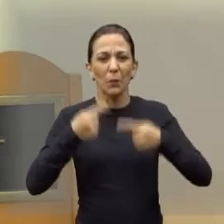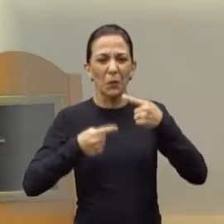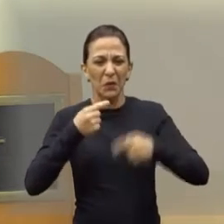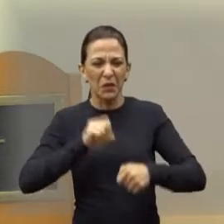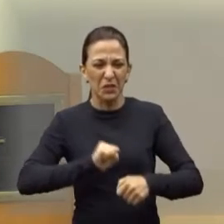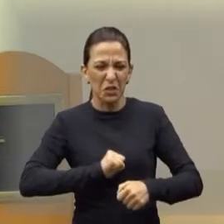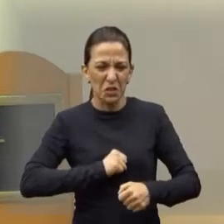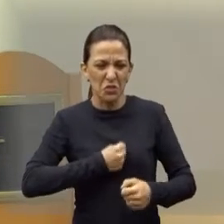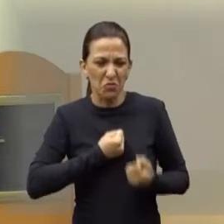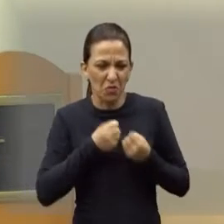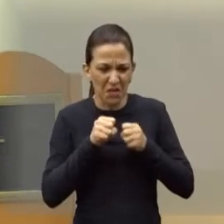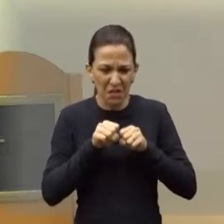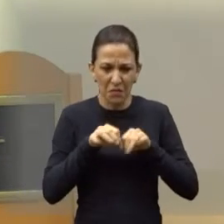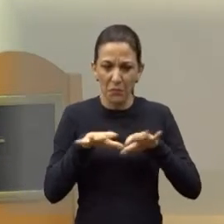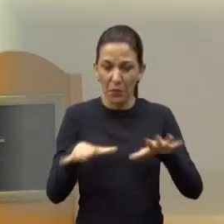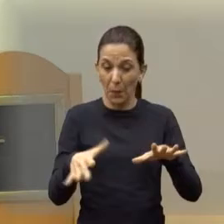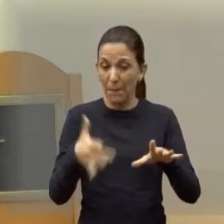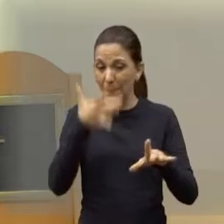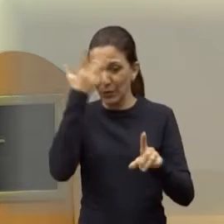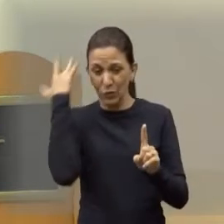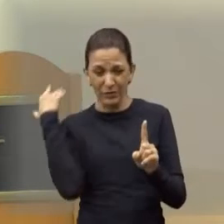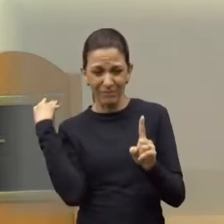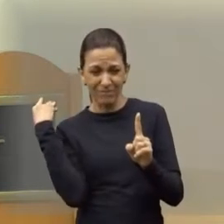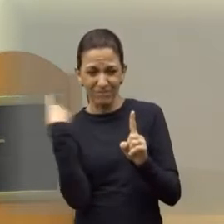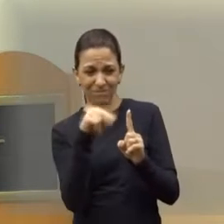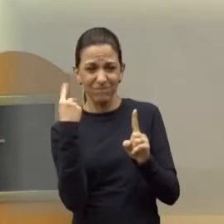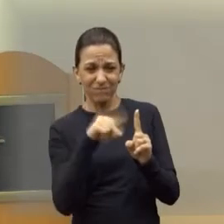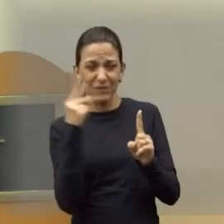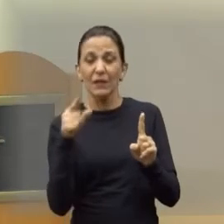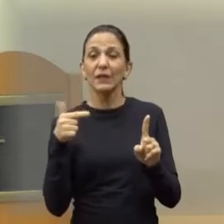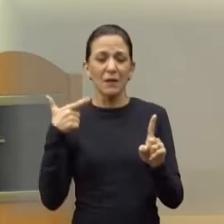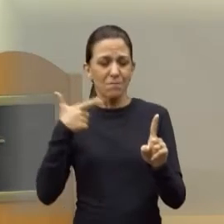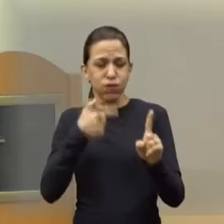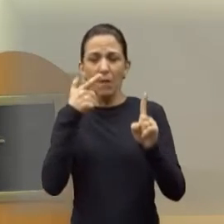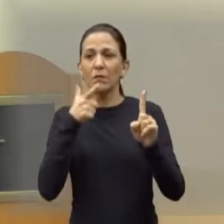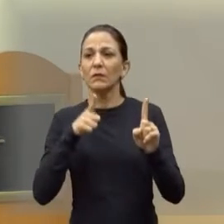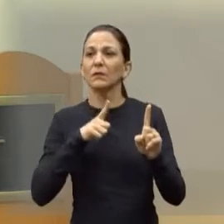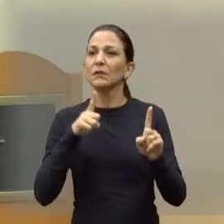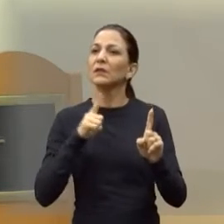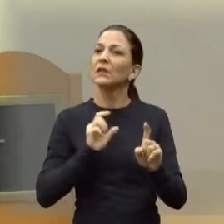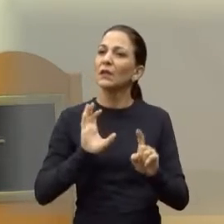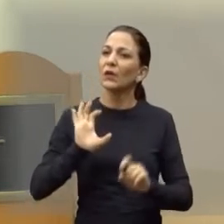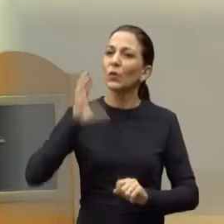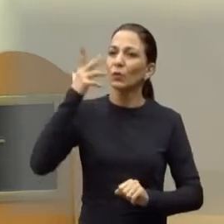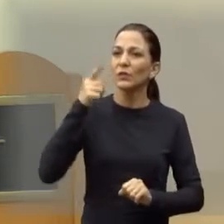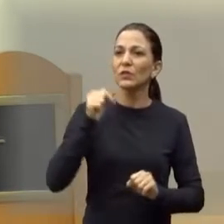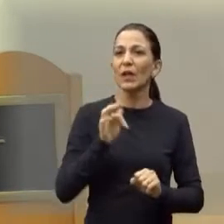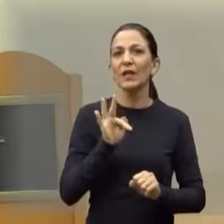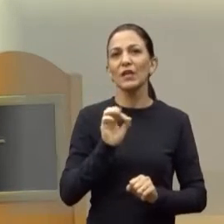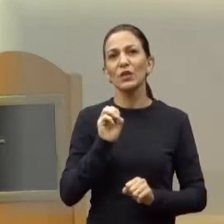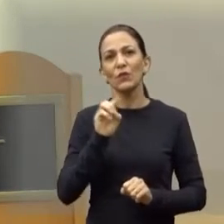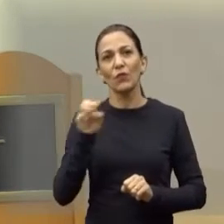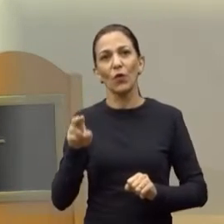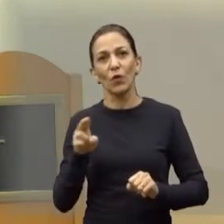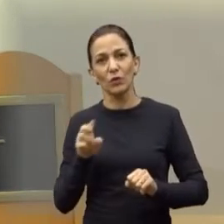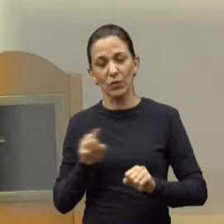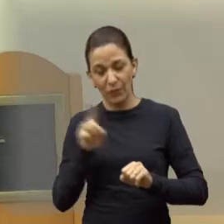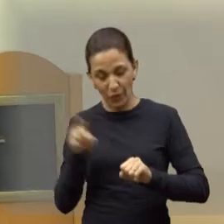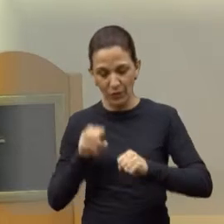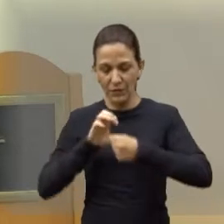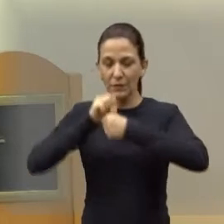de ódio pessoa que foram agredidas até mesmo assassinadas como aconteceu em Foz do Iguaçu